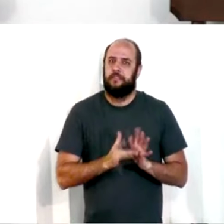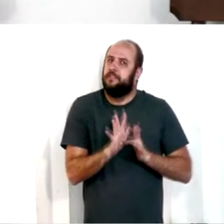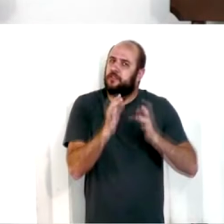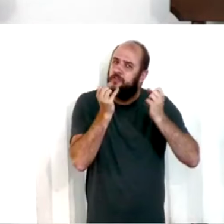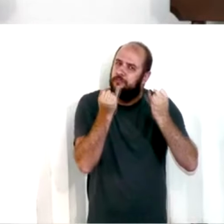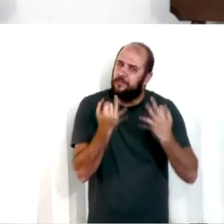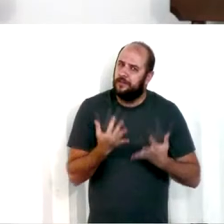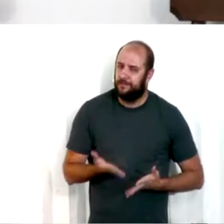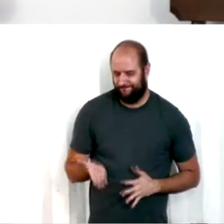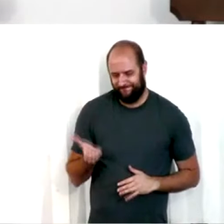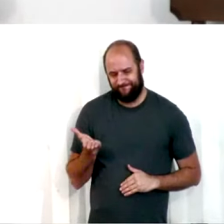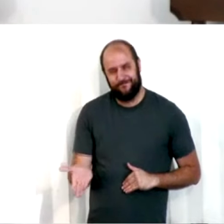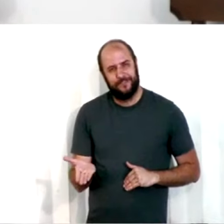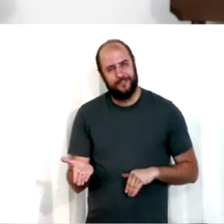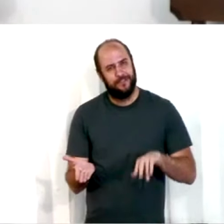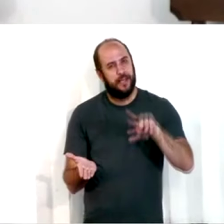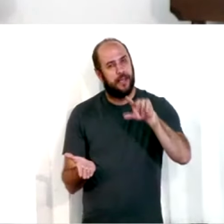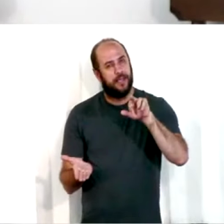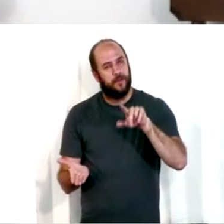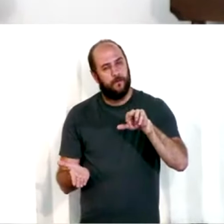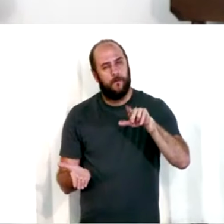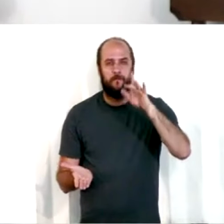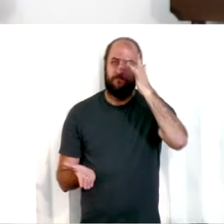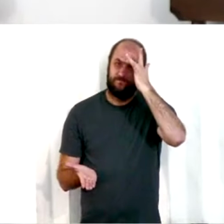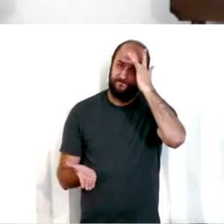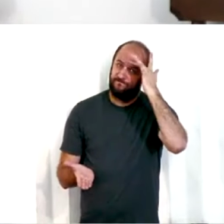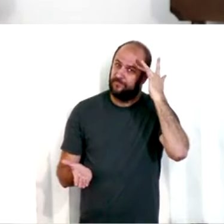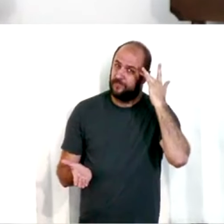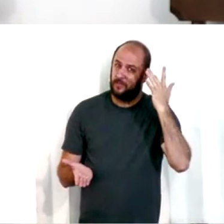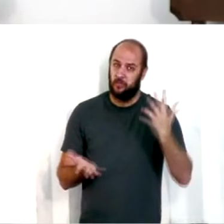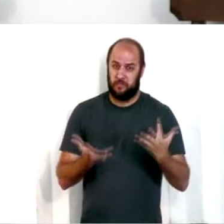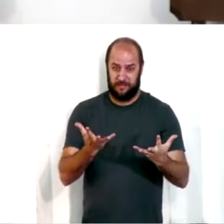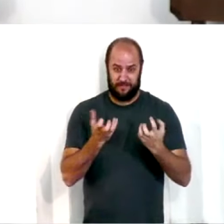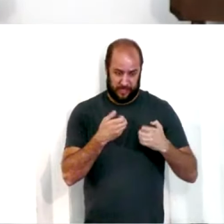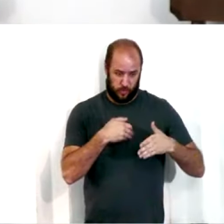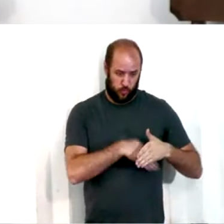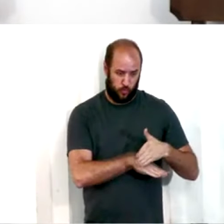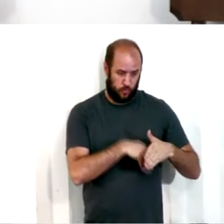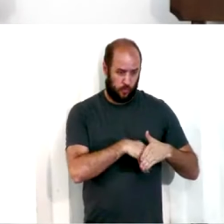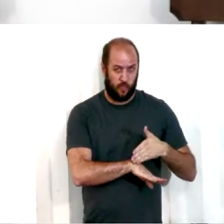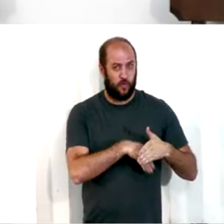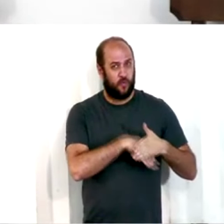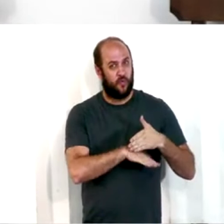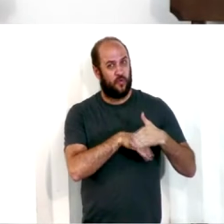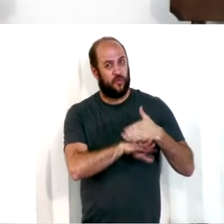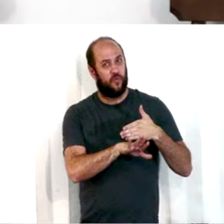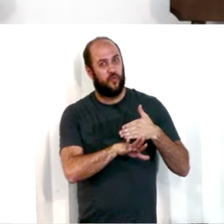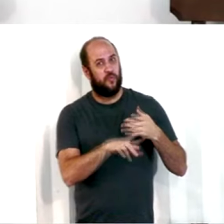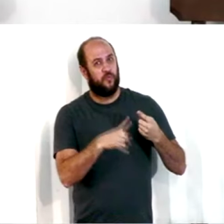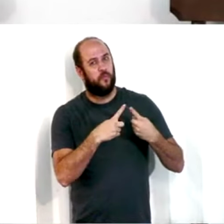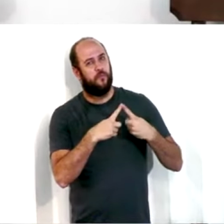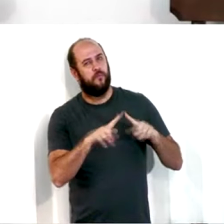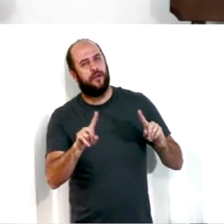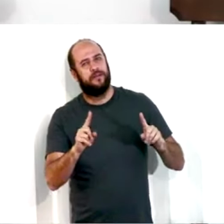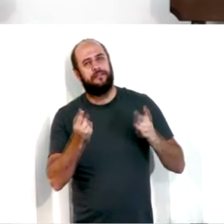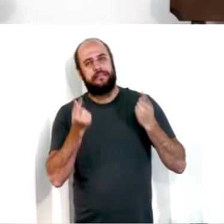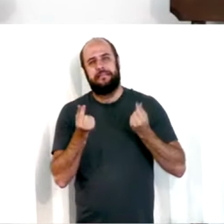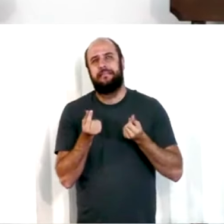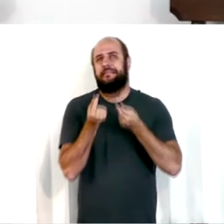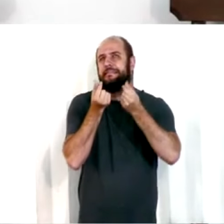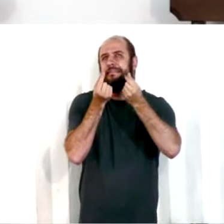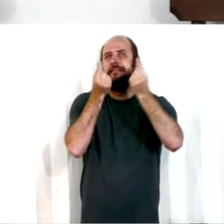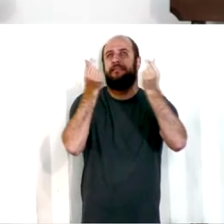é todo aquele que entesoura para si mesmo, mas não é rico para